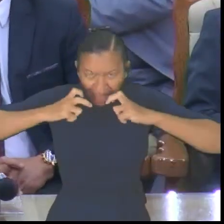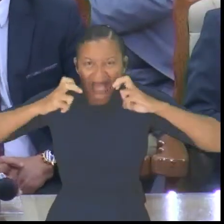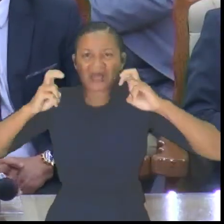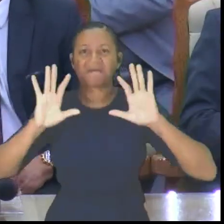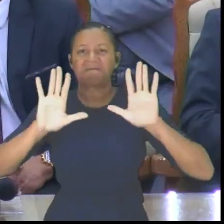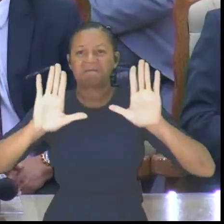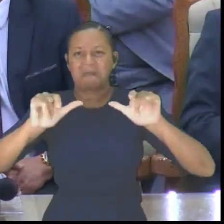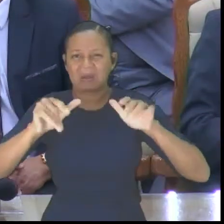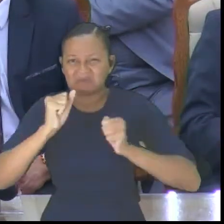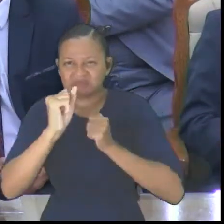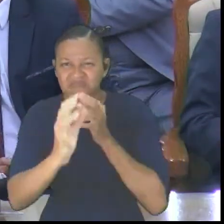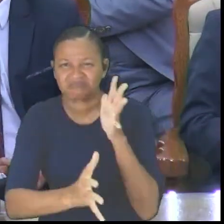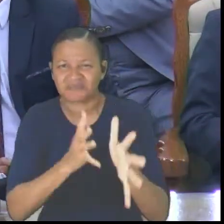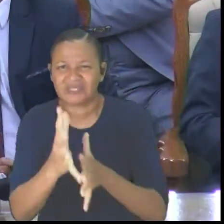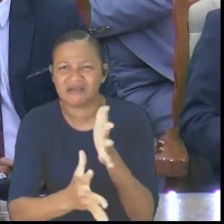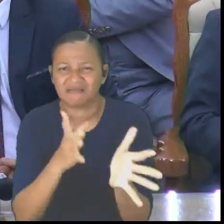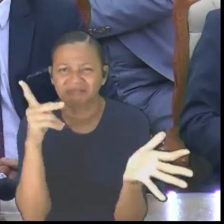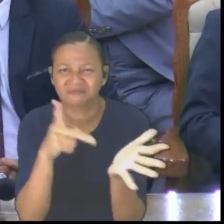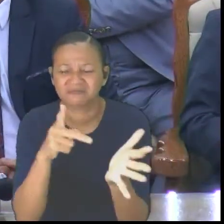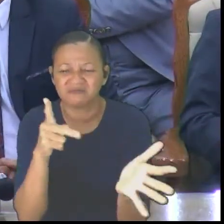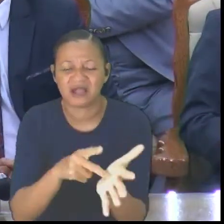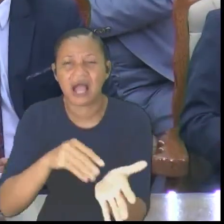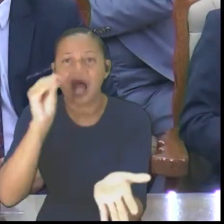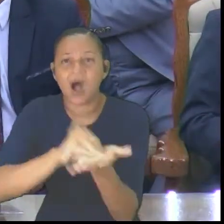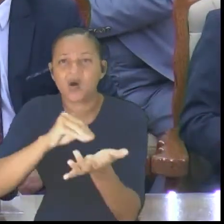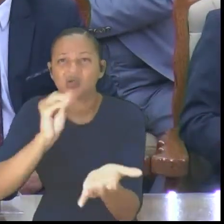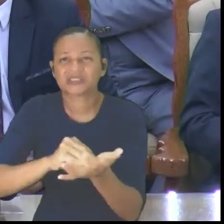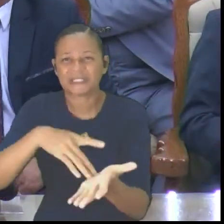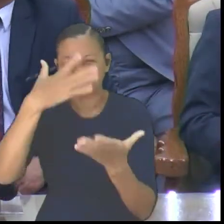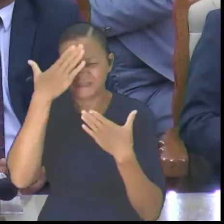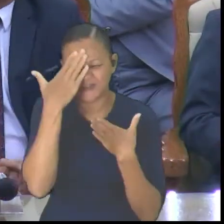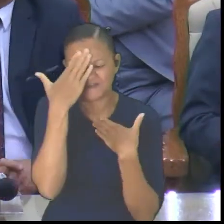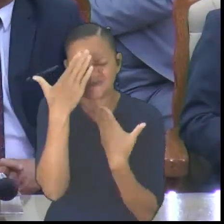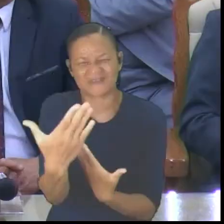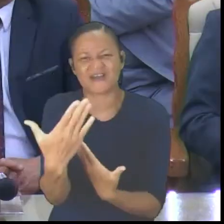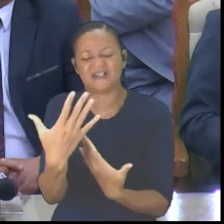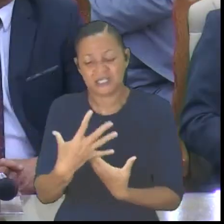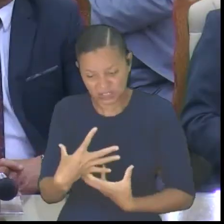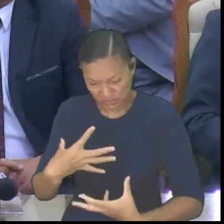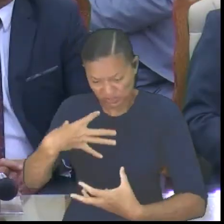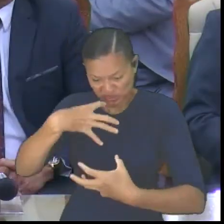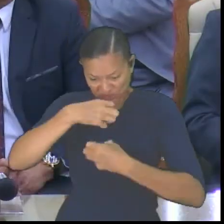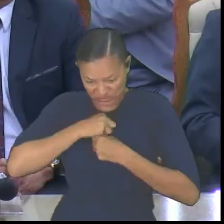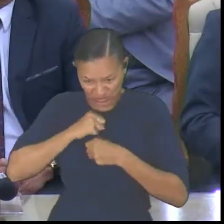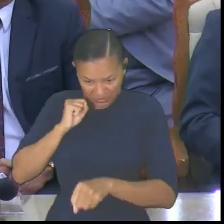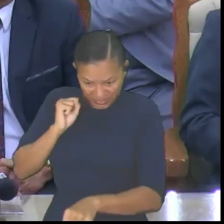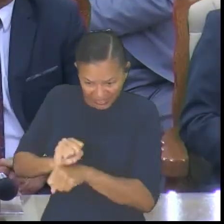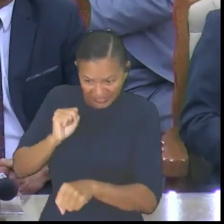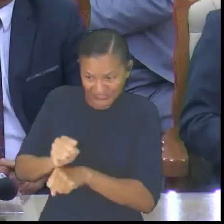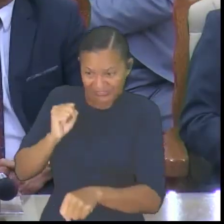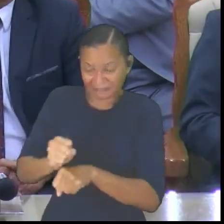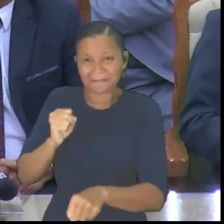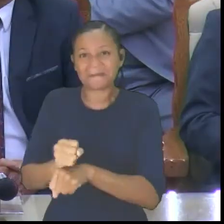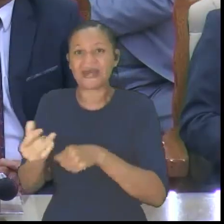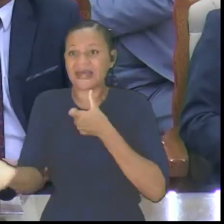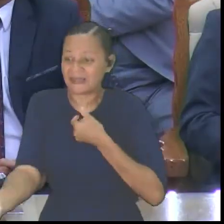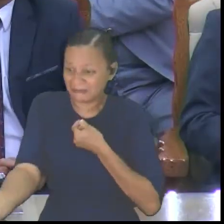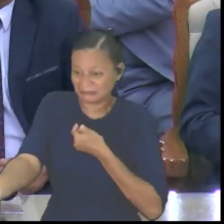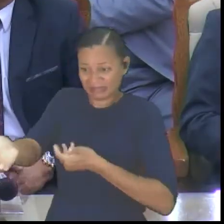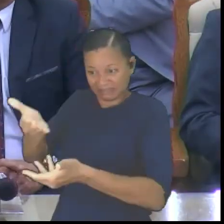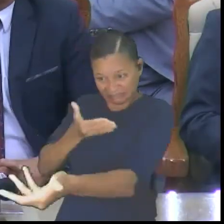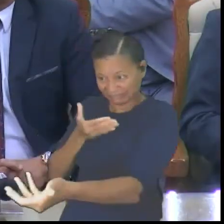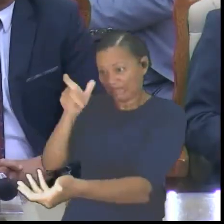uma verdade: a ingratidão só machuca quem espera a retribuição de quem não